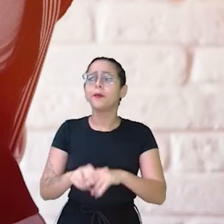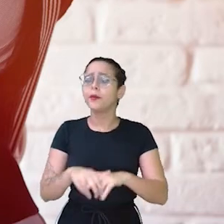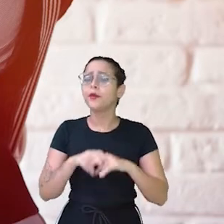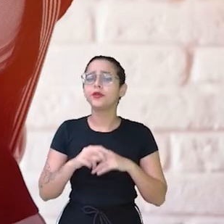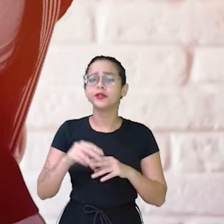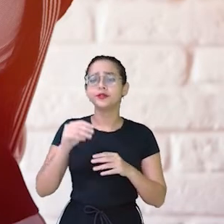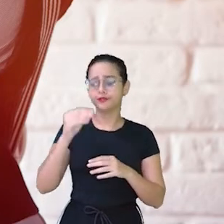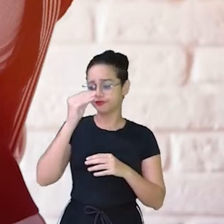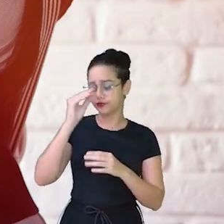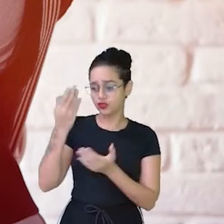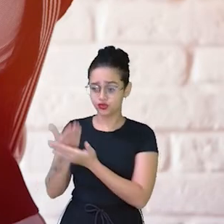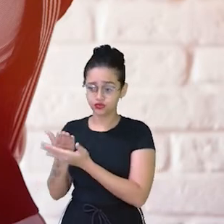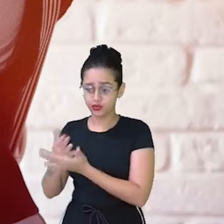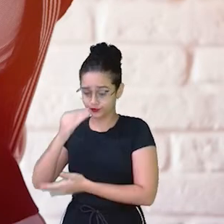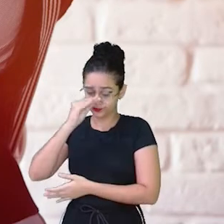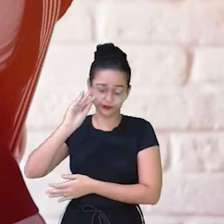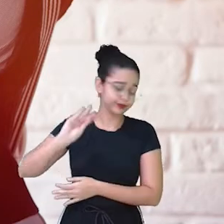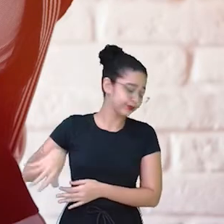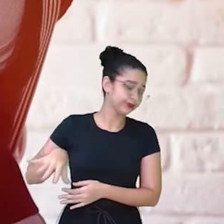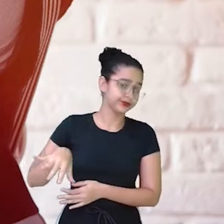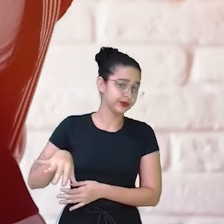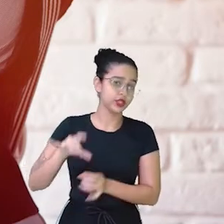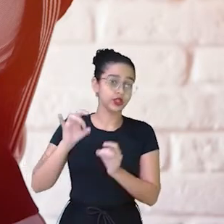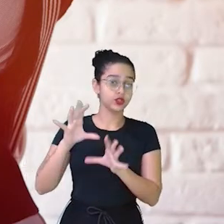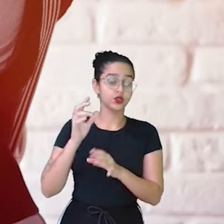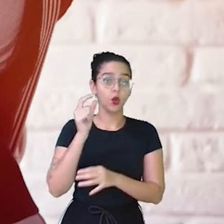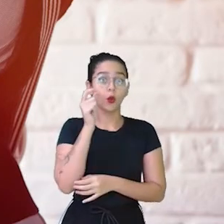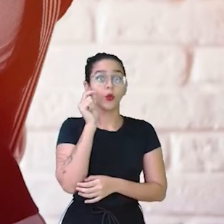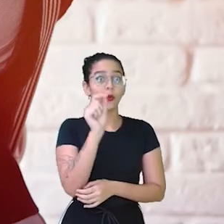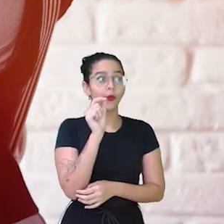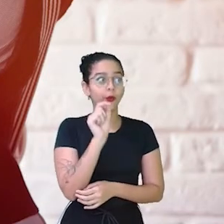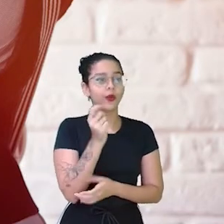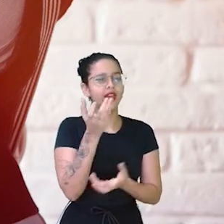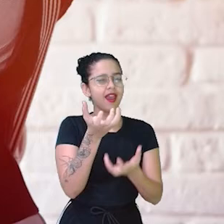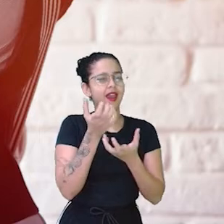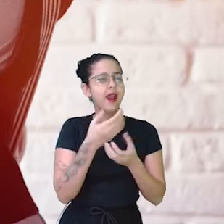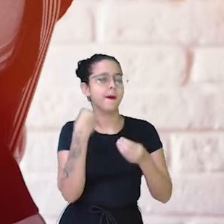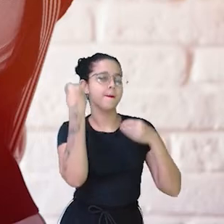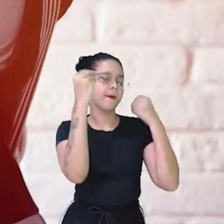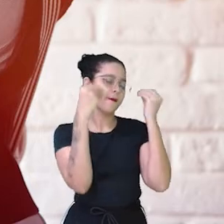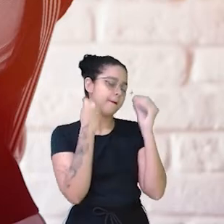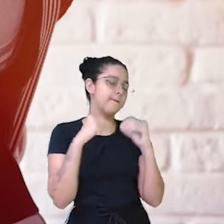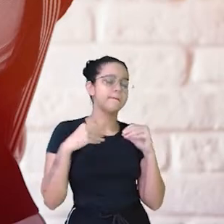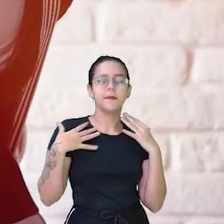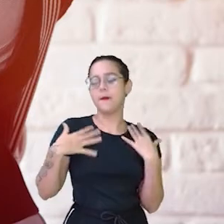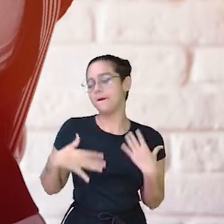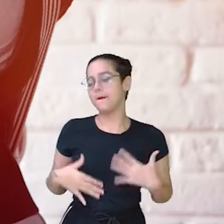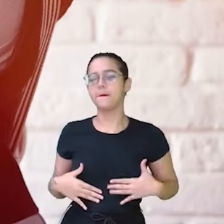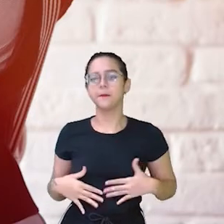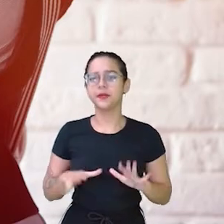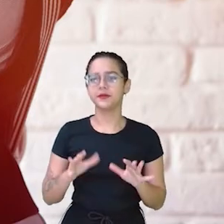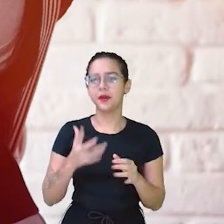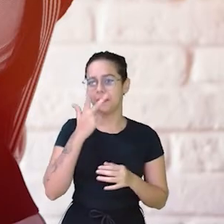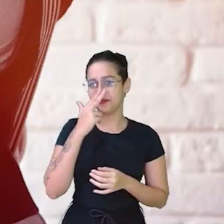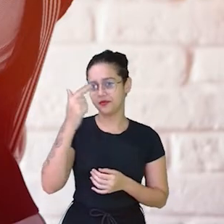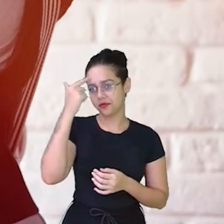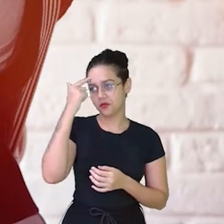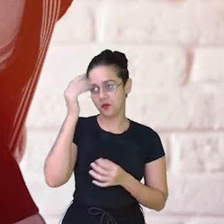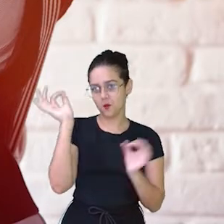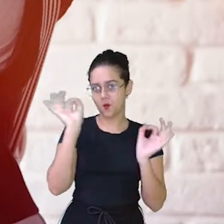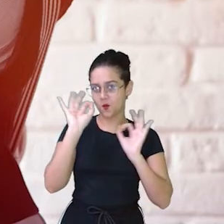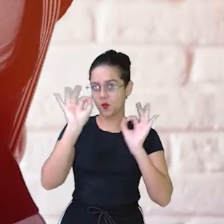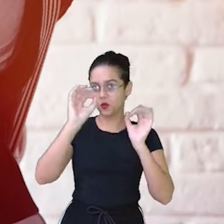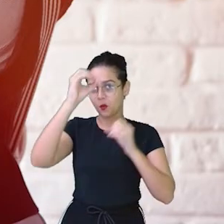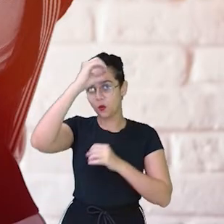importância nenhuma para os estudos, só ligava para a própria beleza. Eu acho que ela não tem nada na cabeça, né?